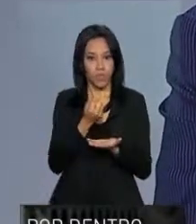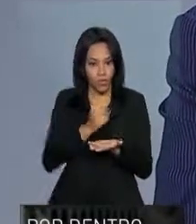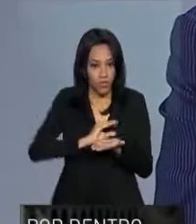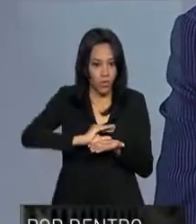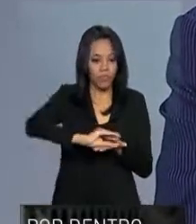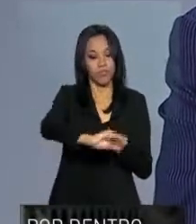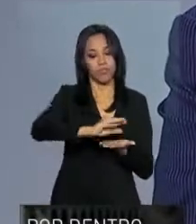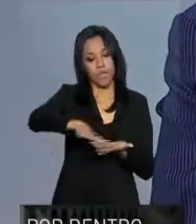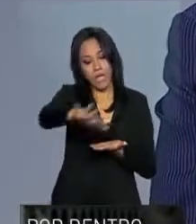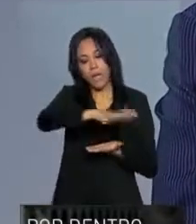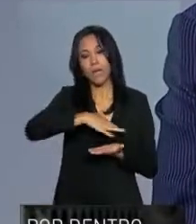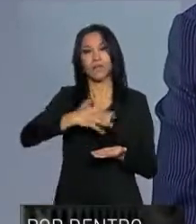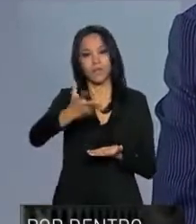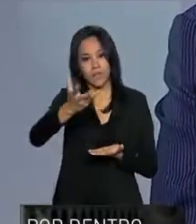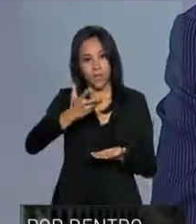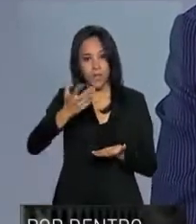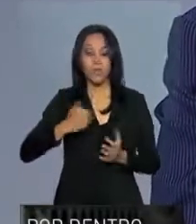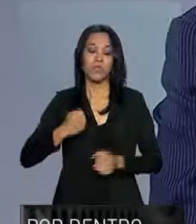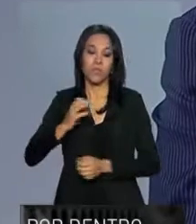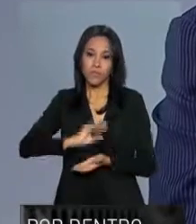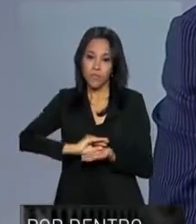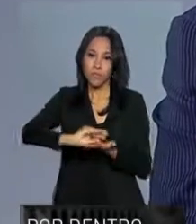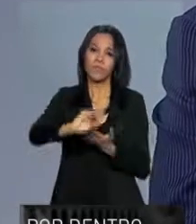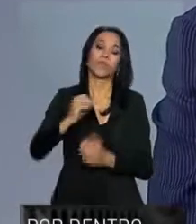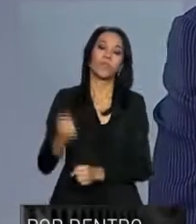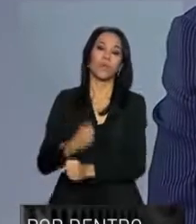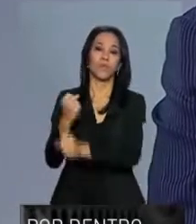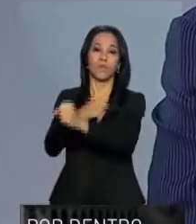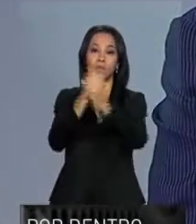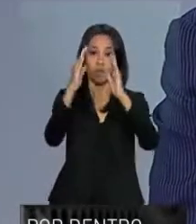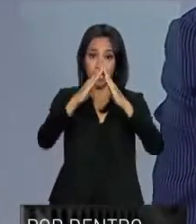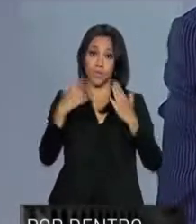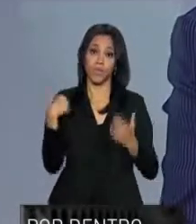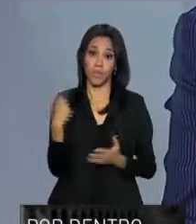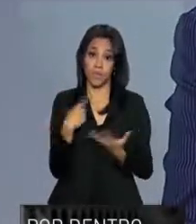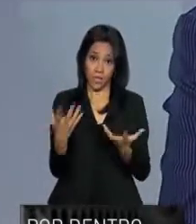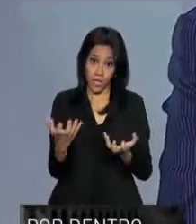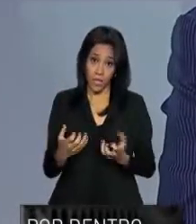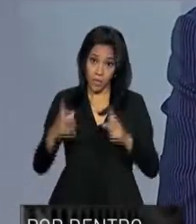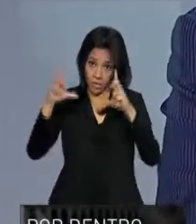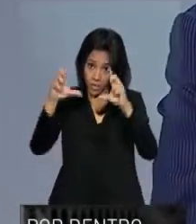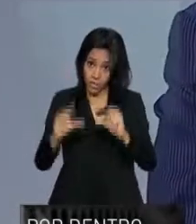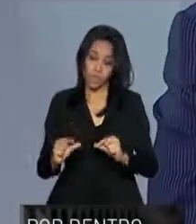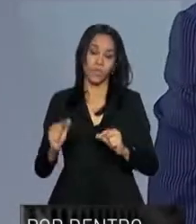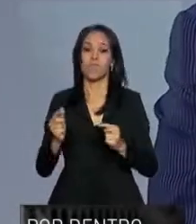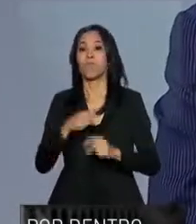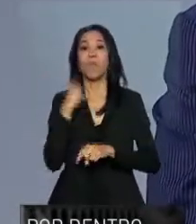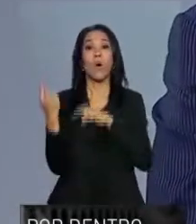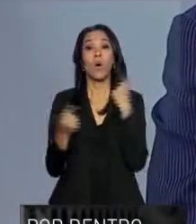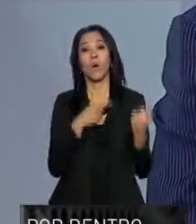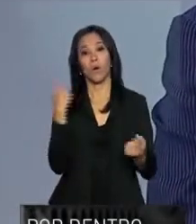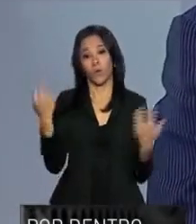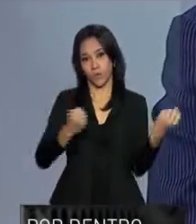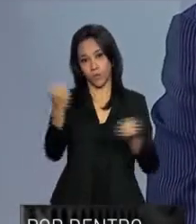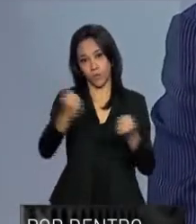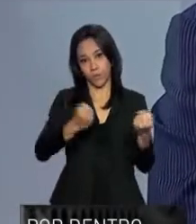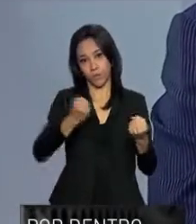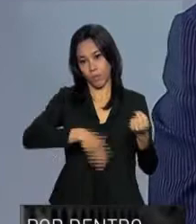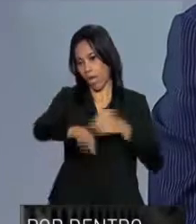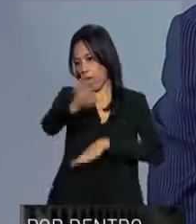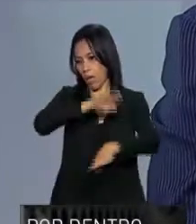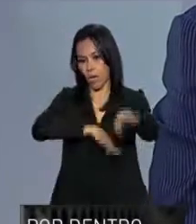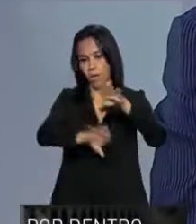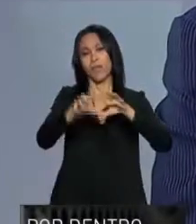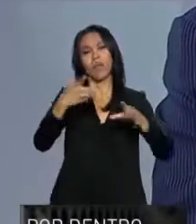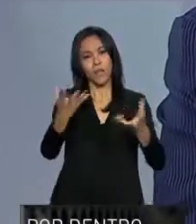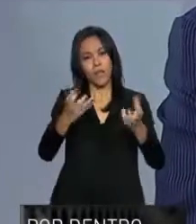muito na habitação nós queremos muito reduzir as mortes no trânsito mais amarelo é um exemplo e que o cidadão brasileiro ele